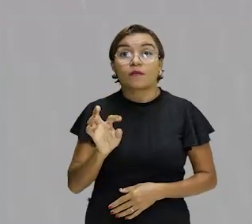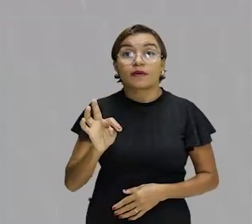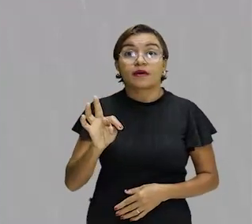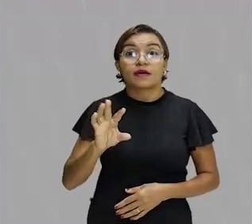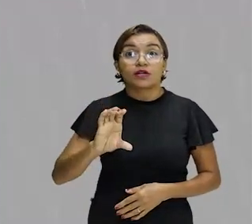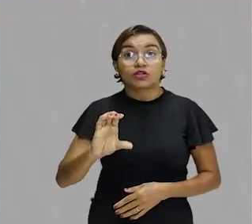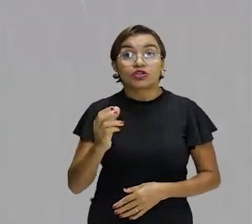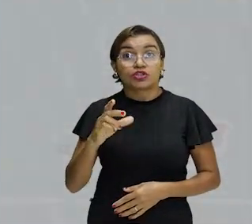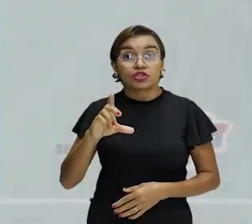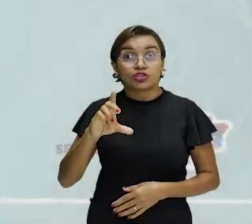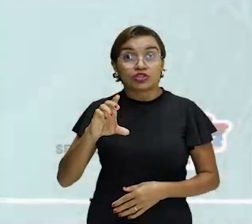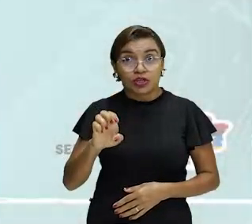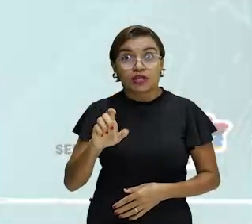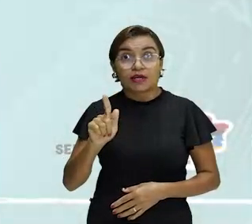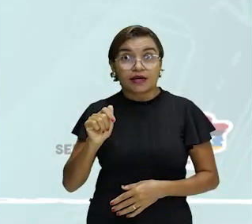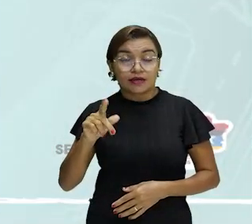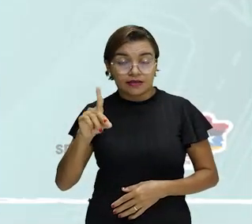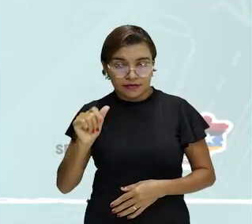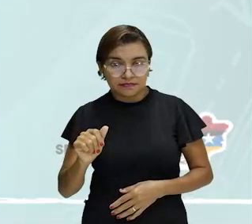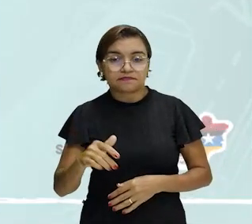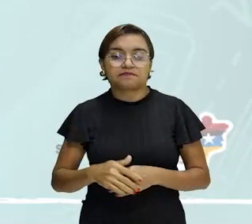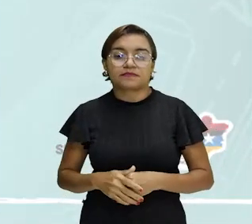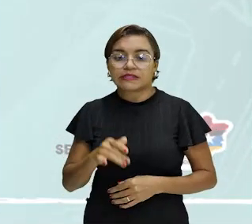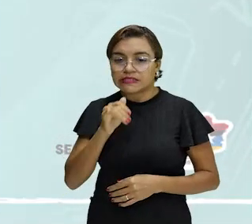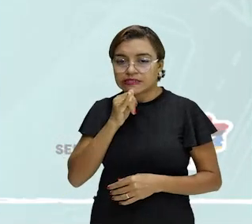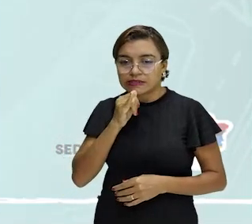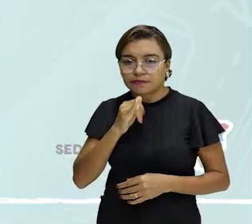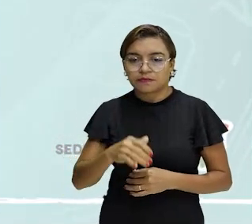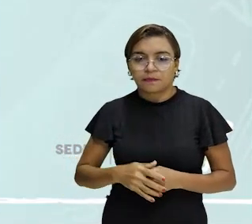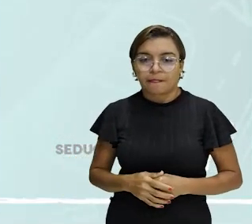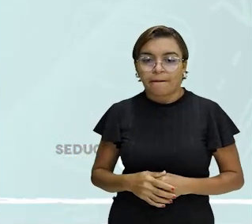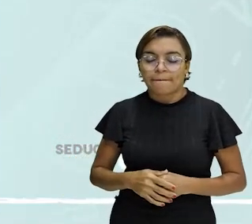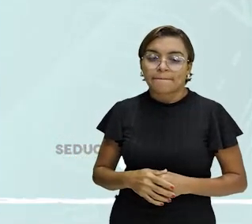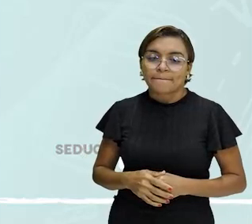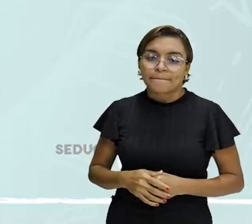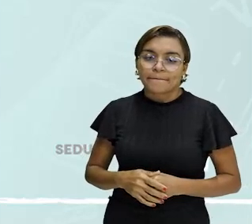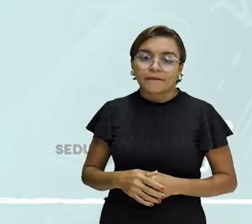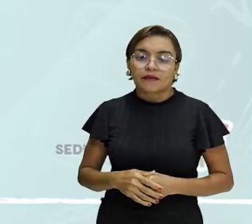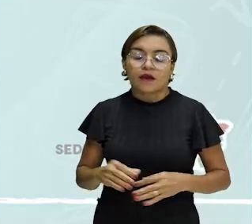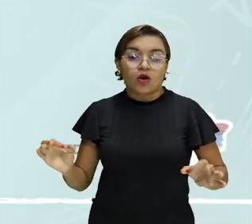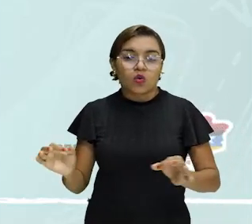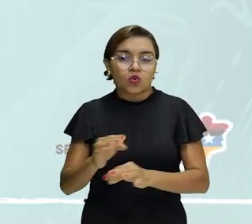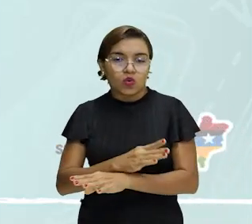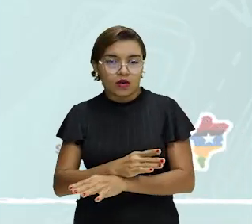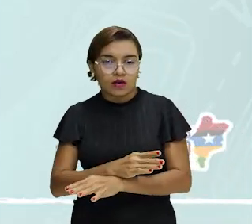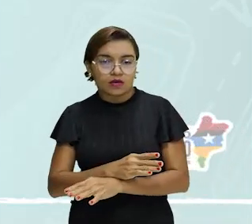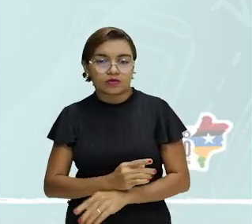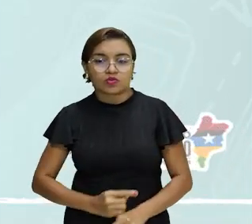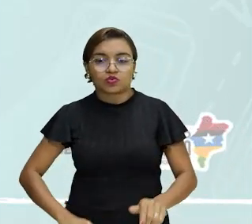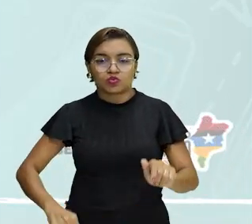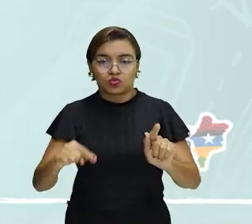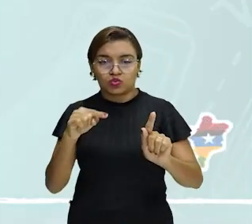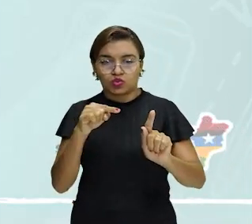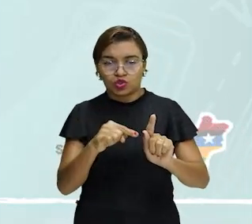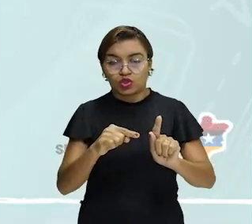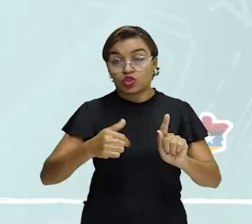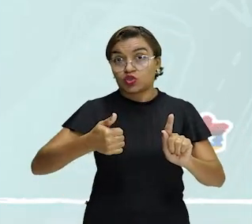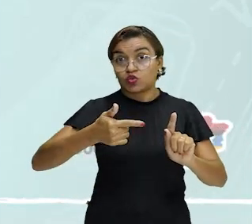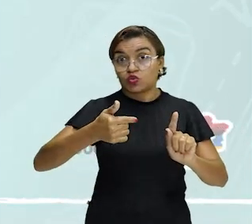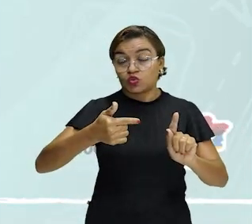Então, a imagem do 4 pela função G é 1. Vamos calcular agora o G do